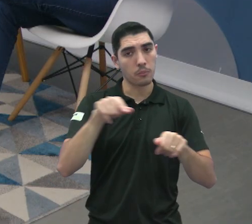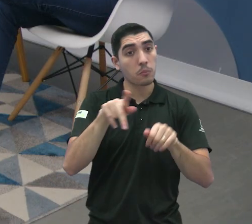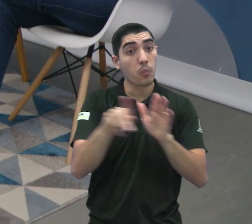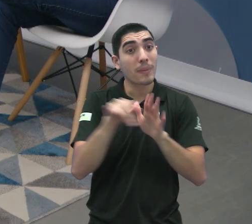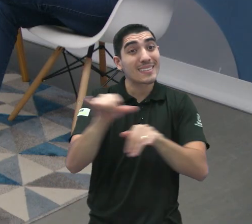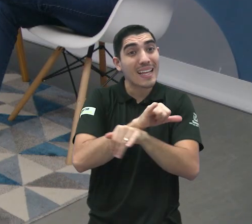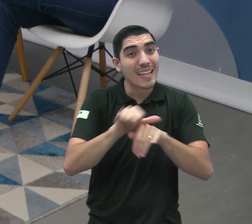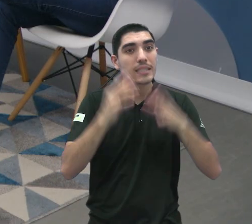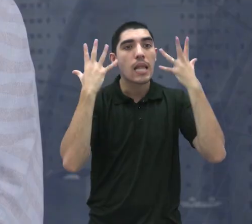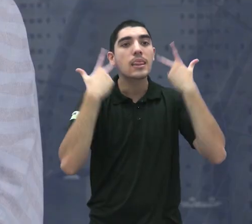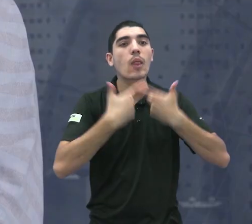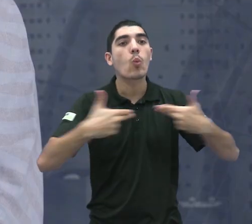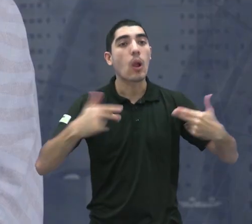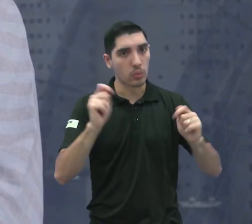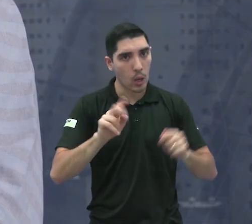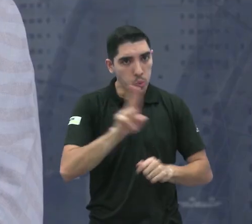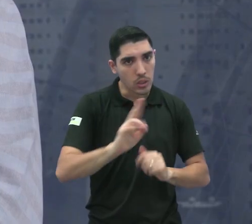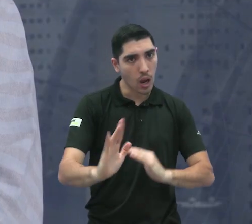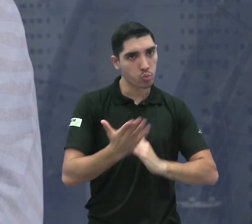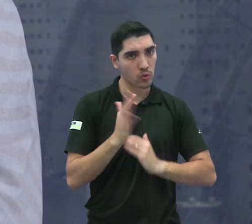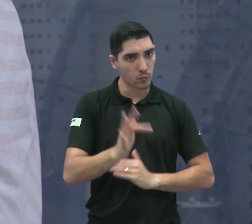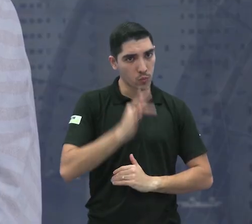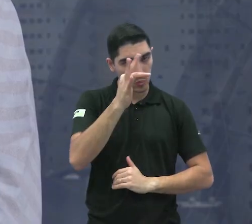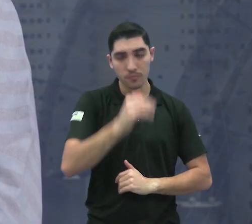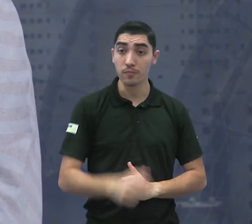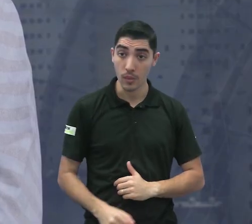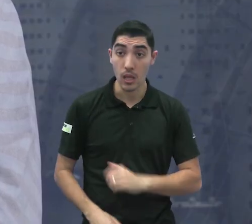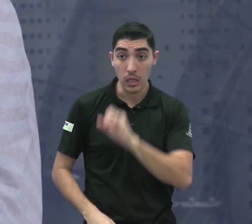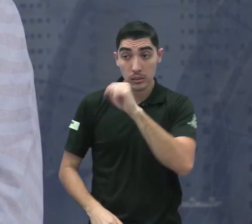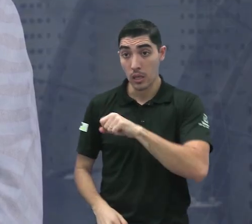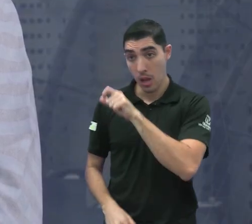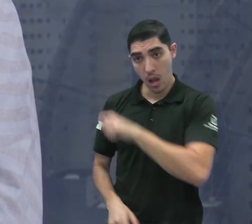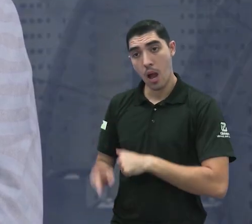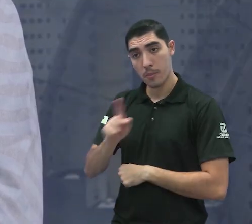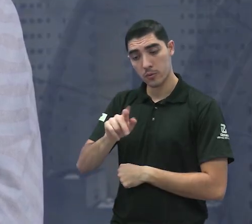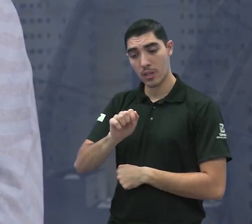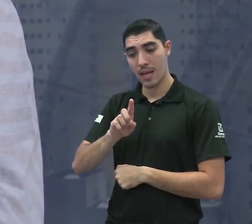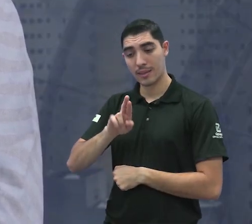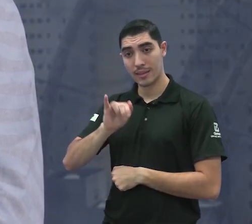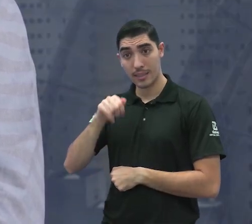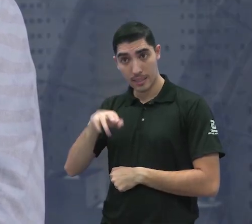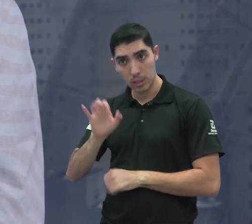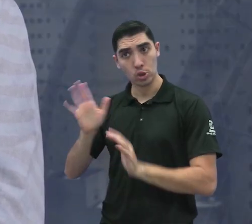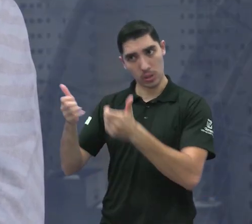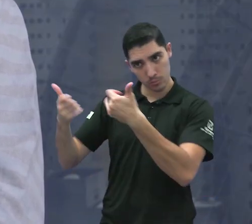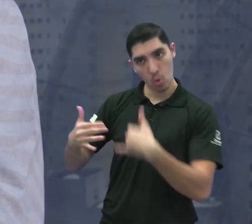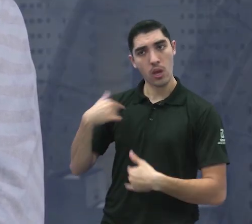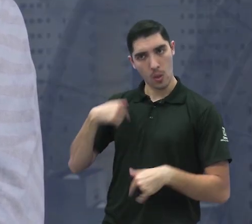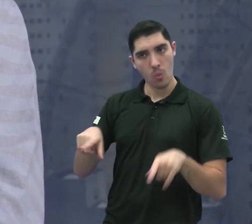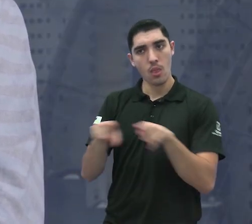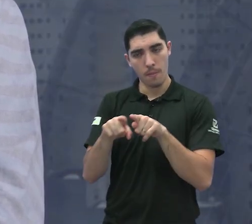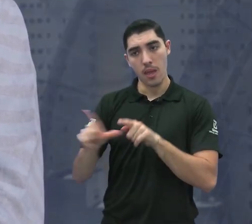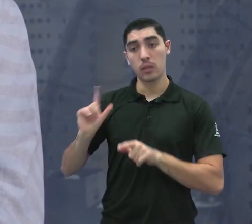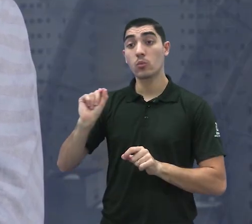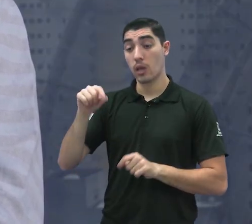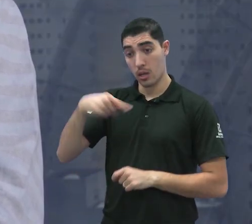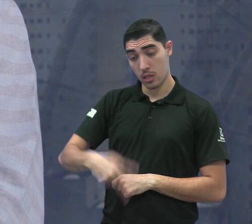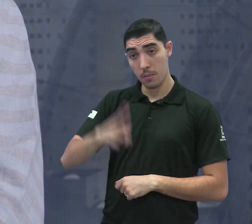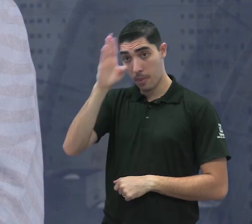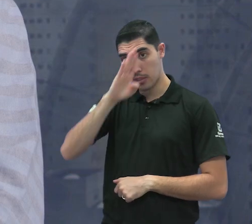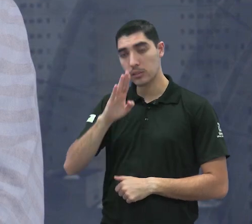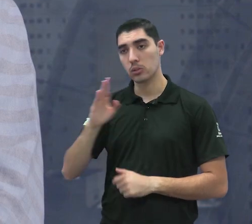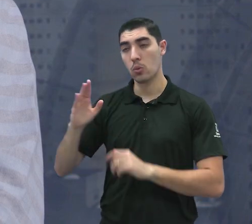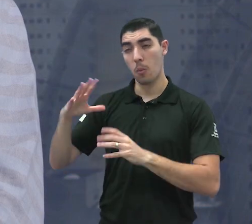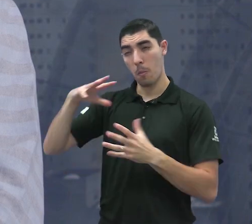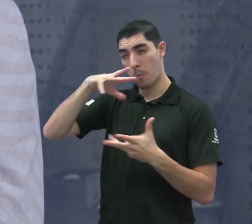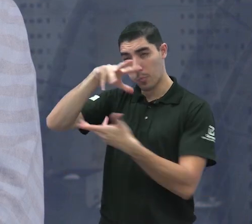sem dúvida, importantes. Como a professora Adriane falou, como eu falei anteriormente, o Brasil é o 5º maior